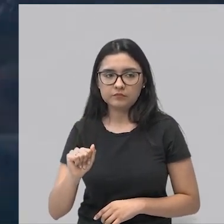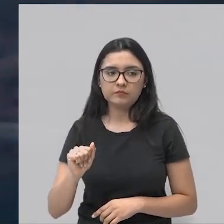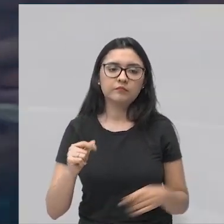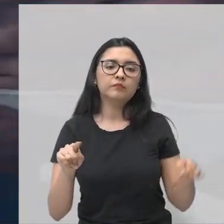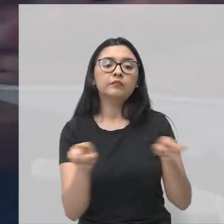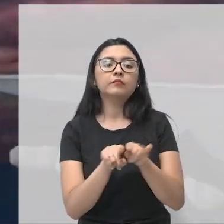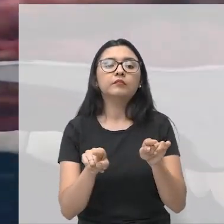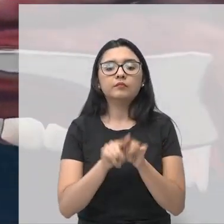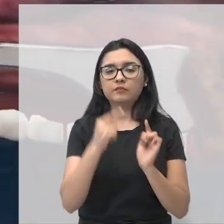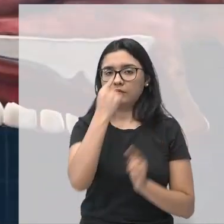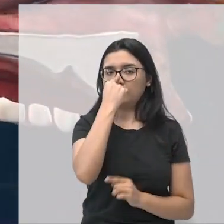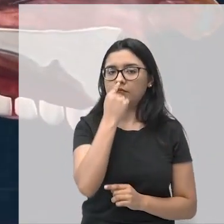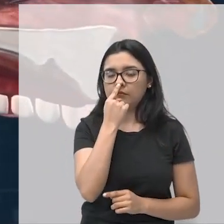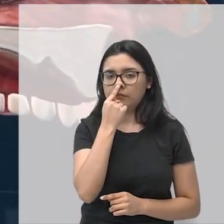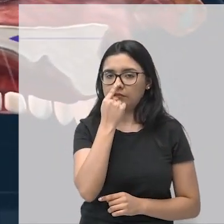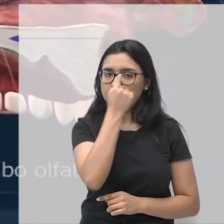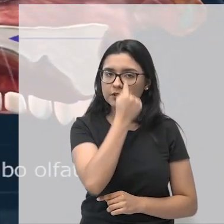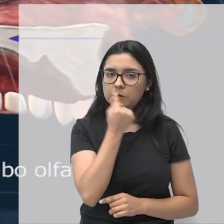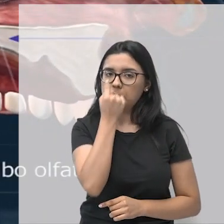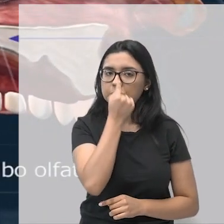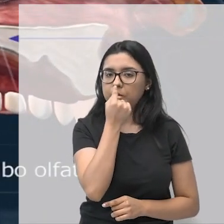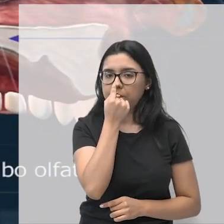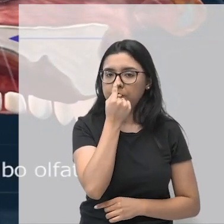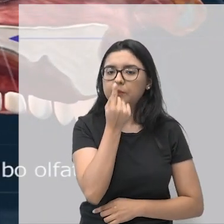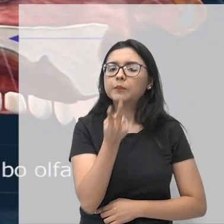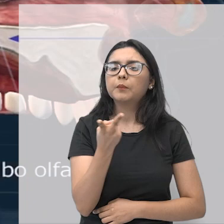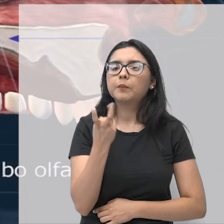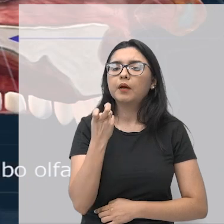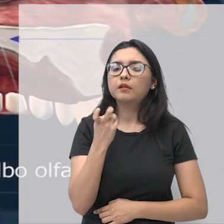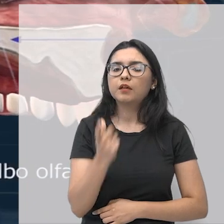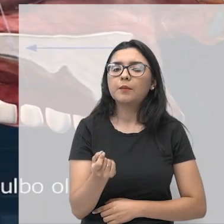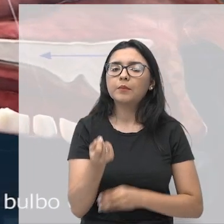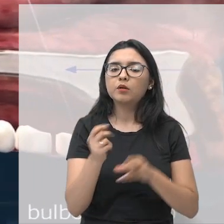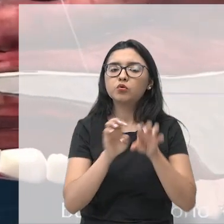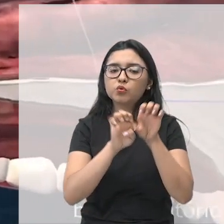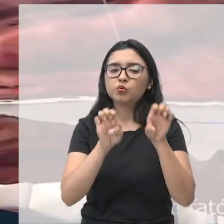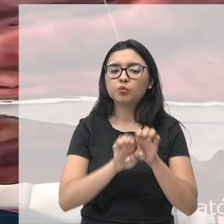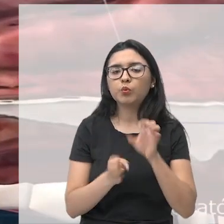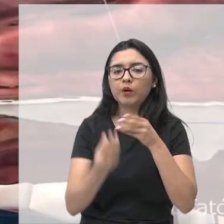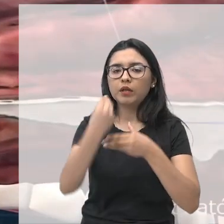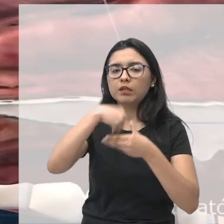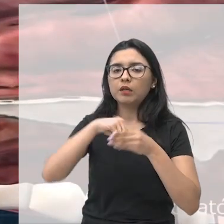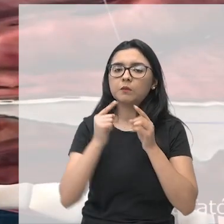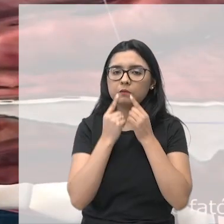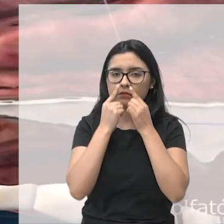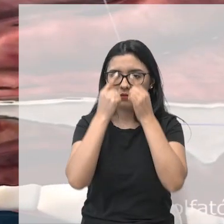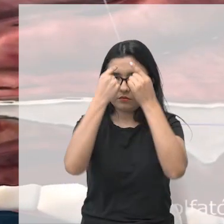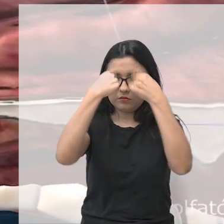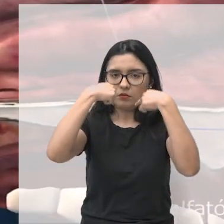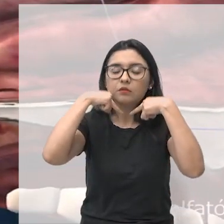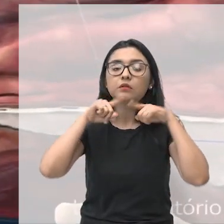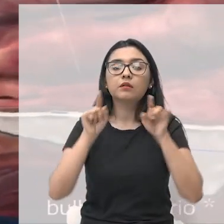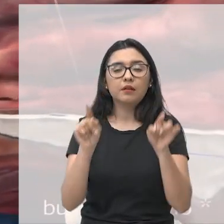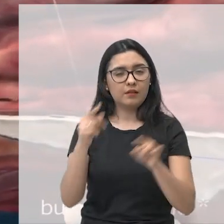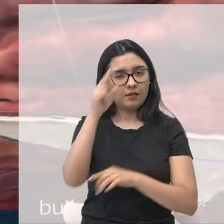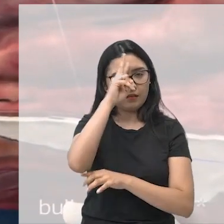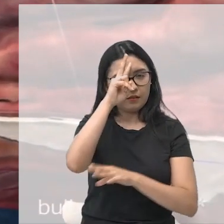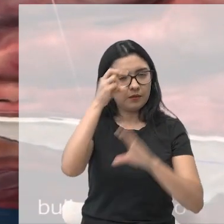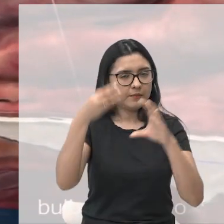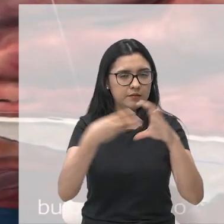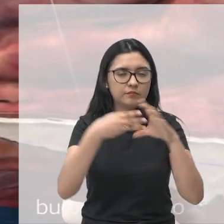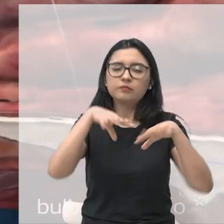O nosso nariz, observem aqui, ó. Lembra das